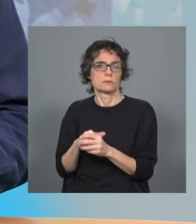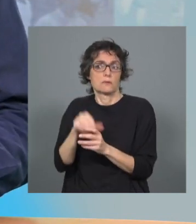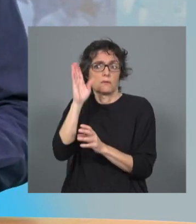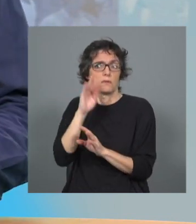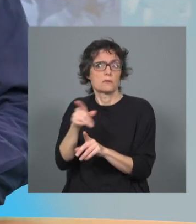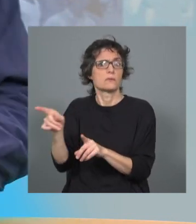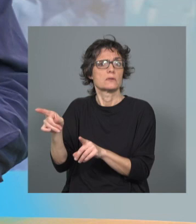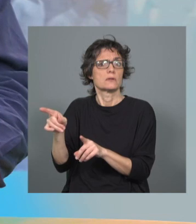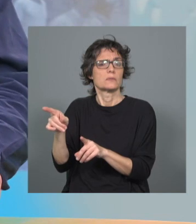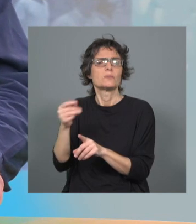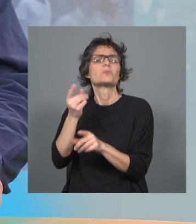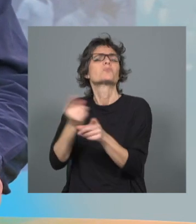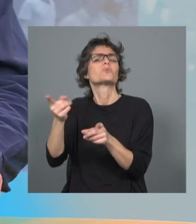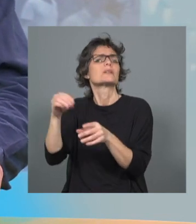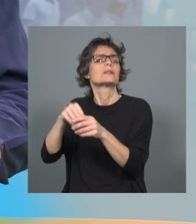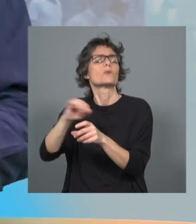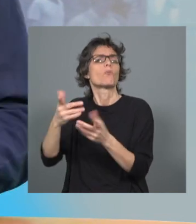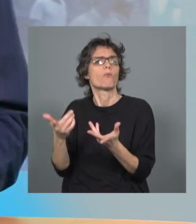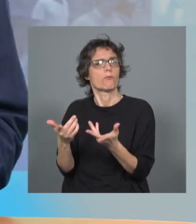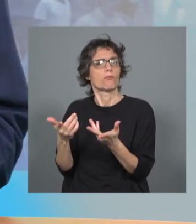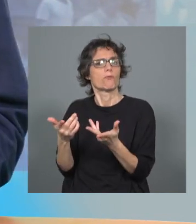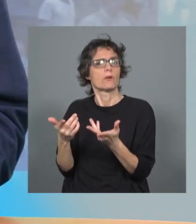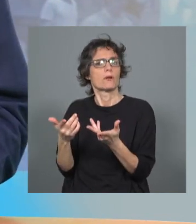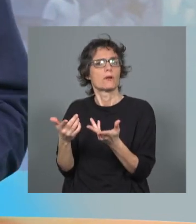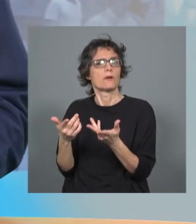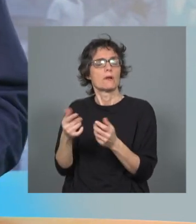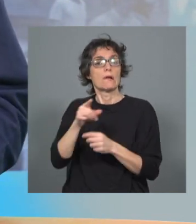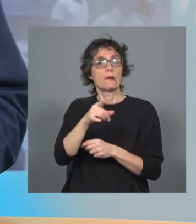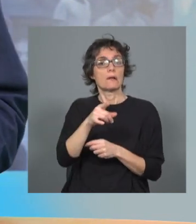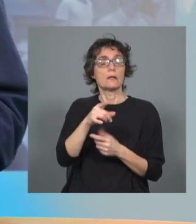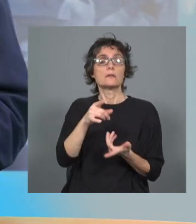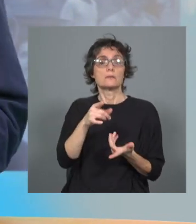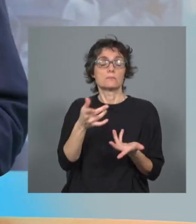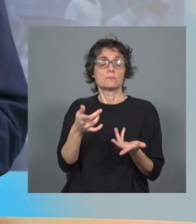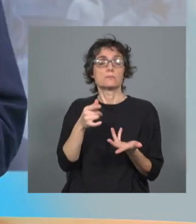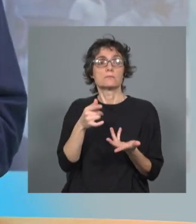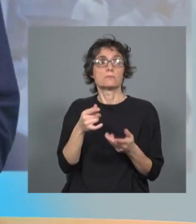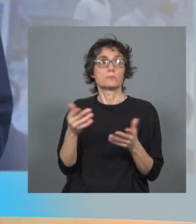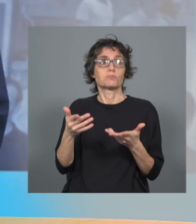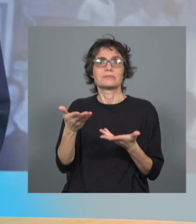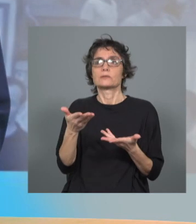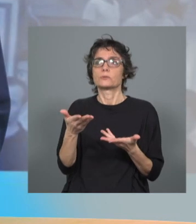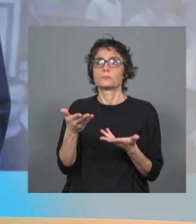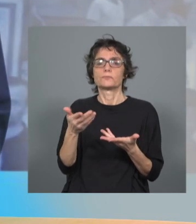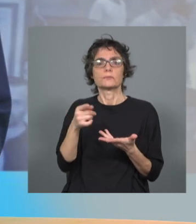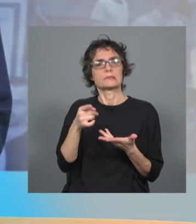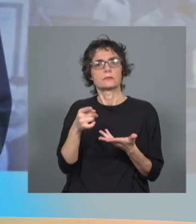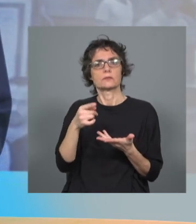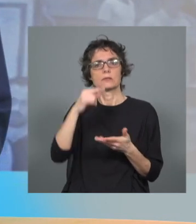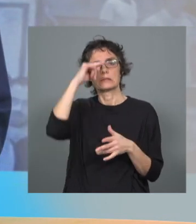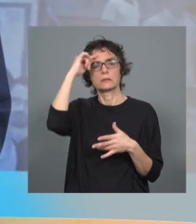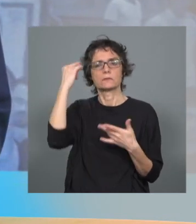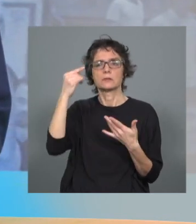não é chamado a pronunciar sobre este aspecto, não pensarão também que isso é... Claro. Portanto, isto é muito difícil de prever